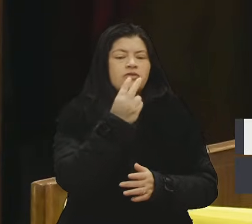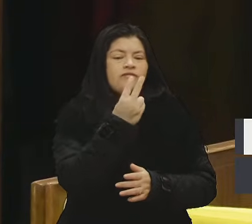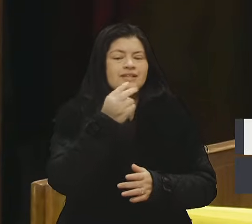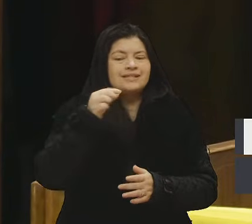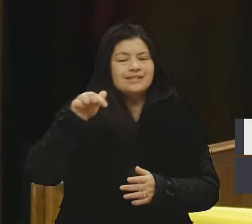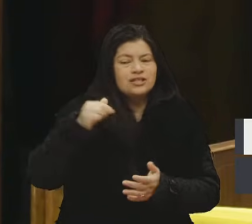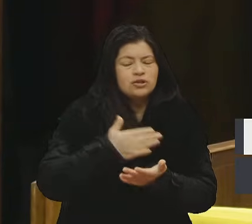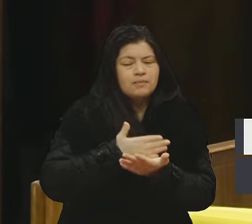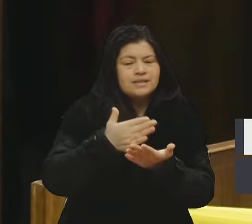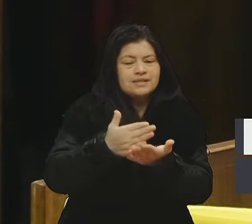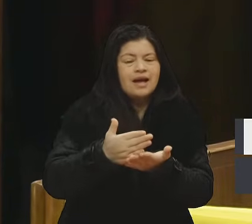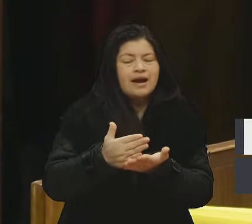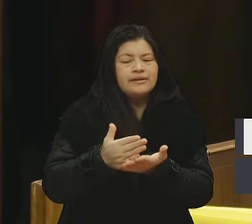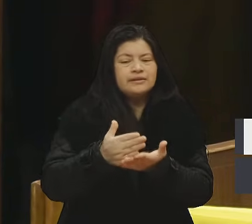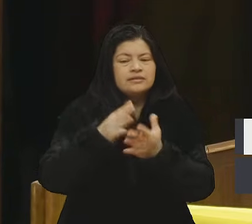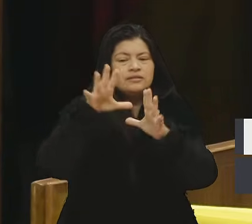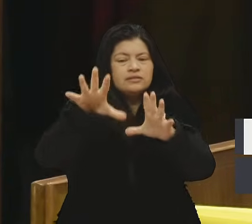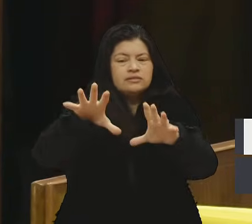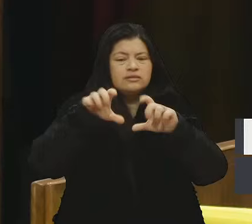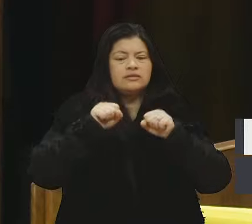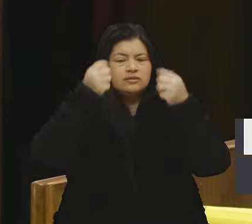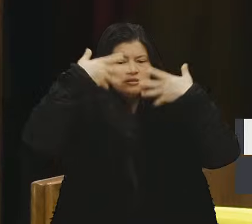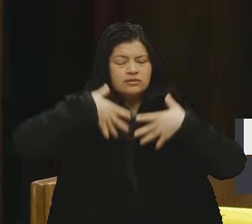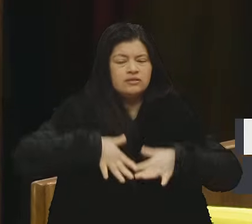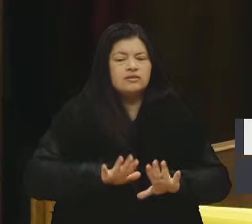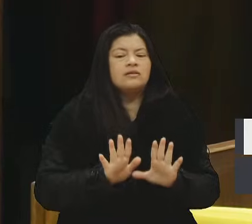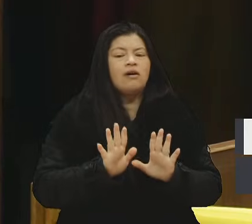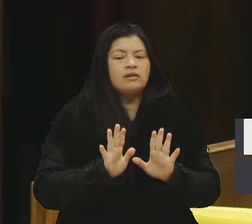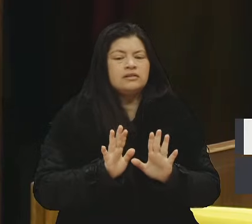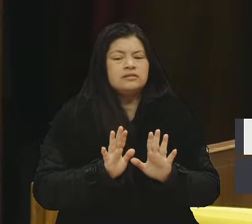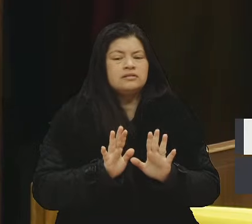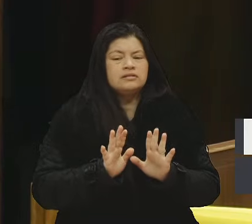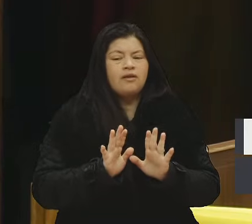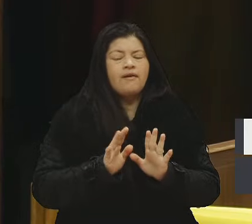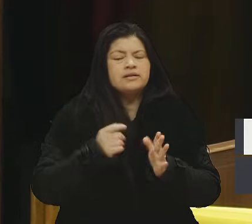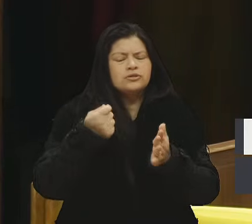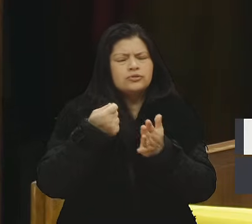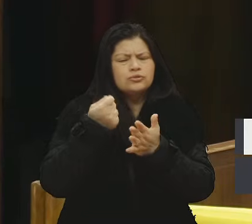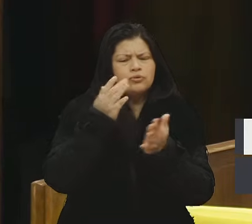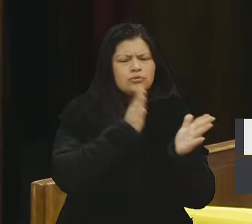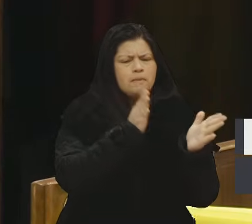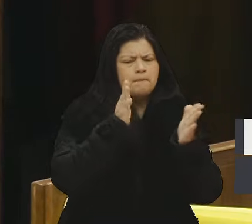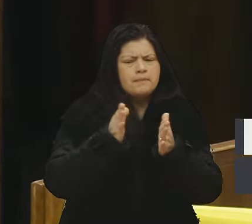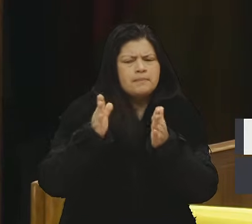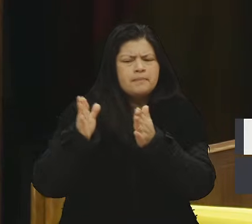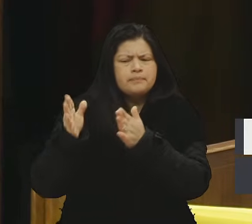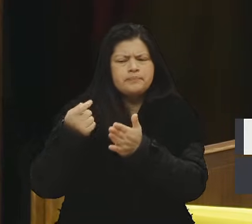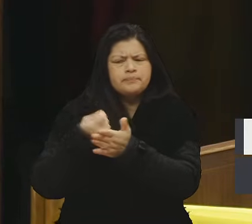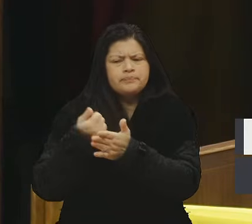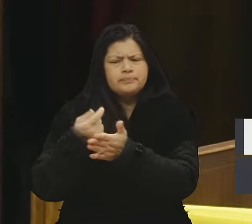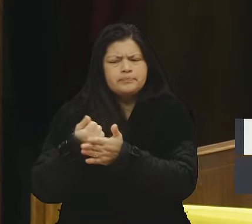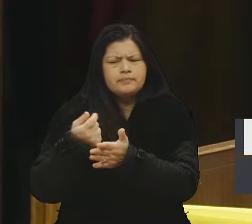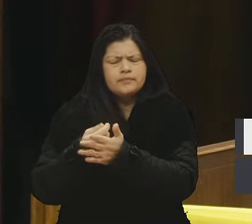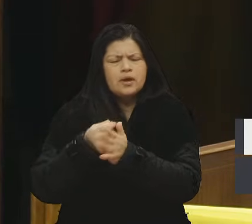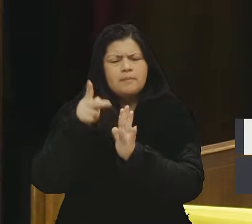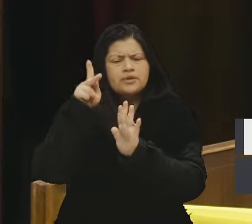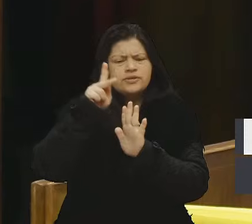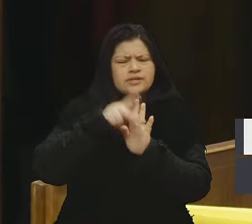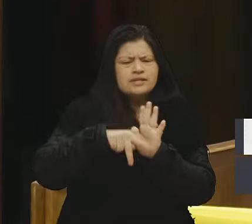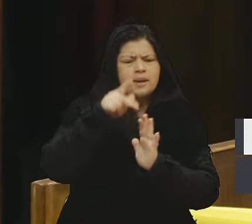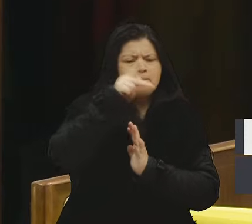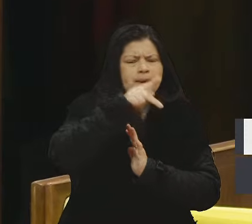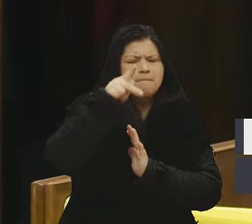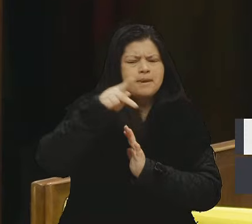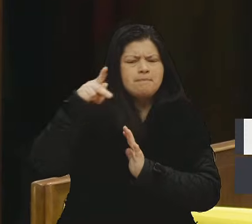a incorporação gradual das contraprestações relativas aos processos das